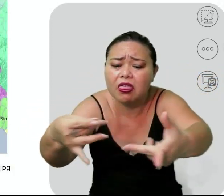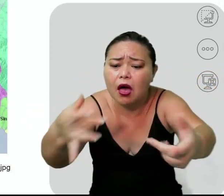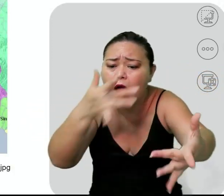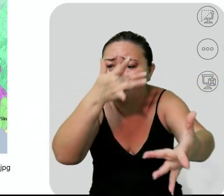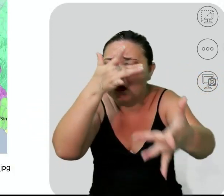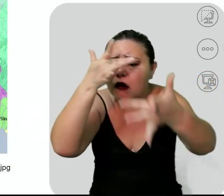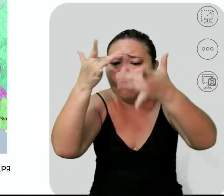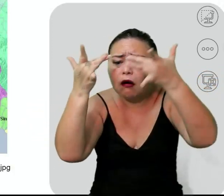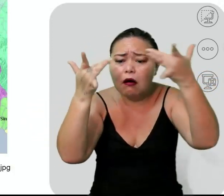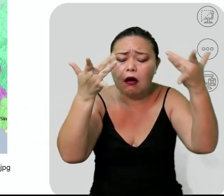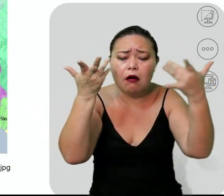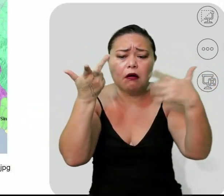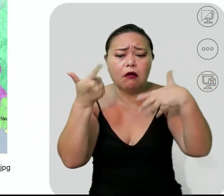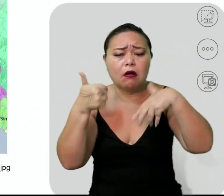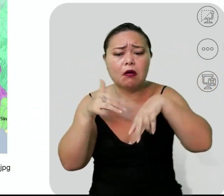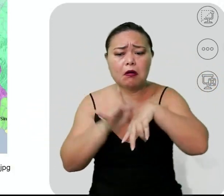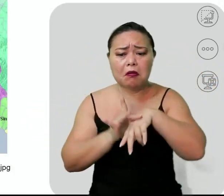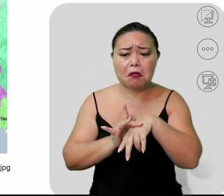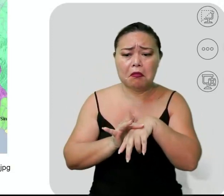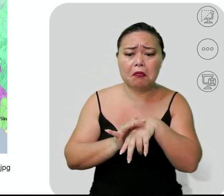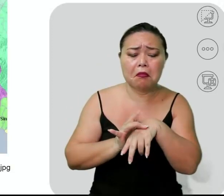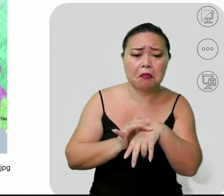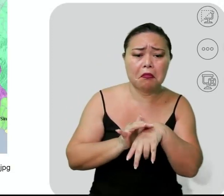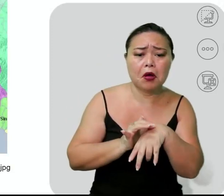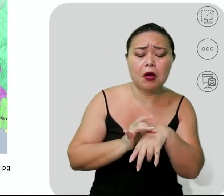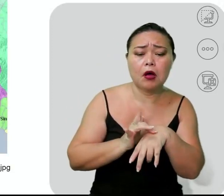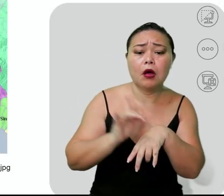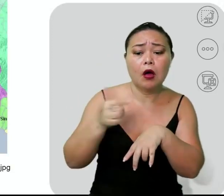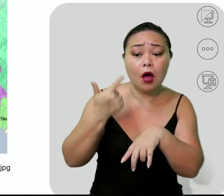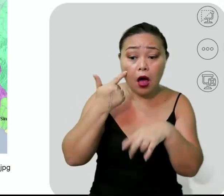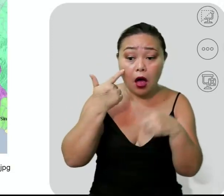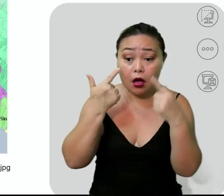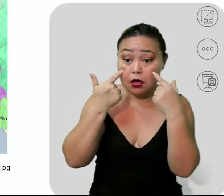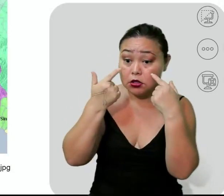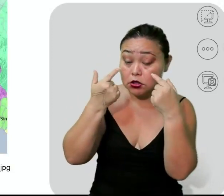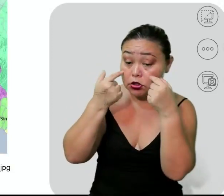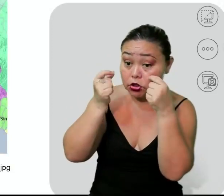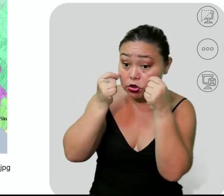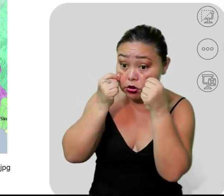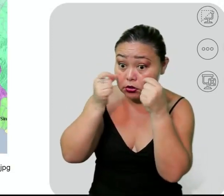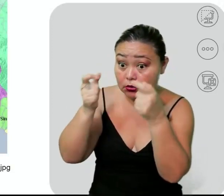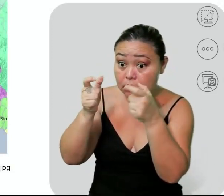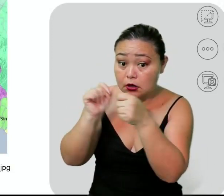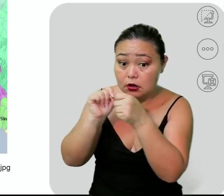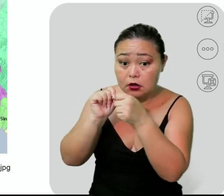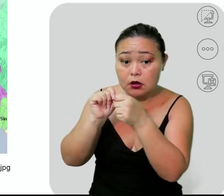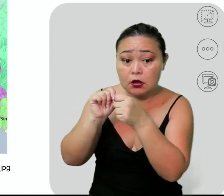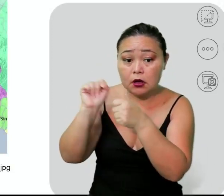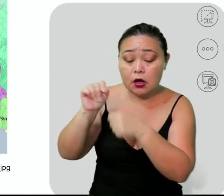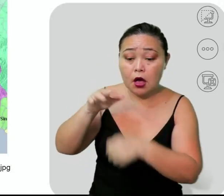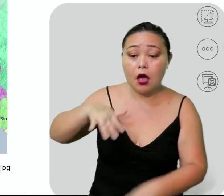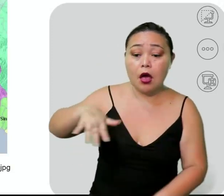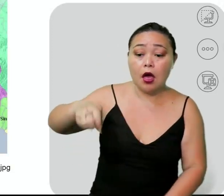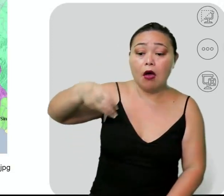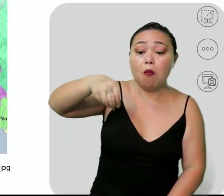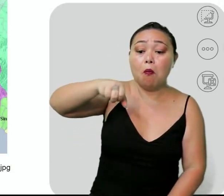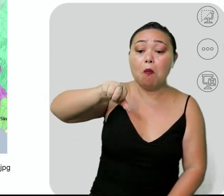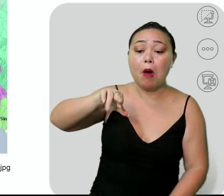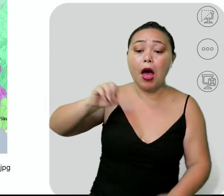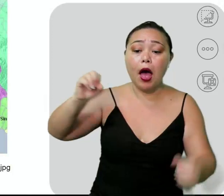para você, novamente, é esse cara aqui, ó, o Mar